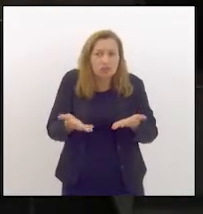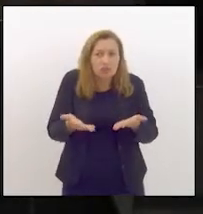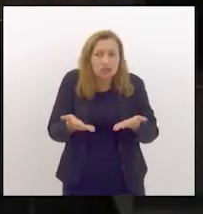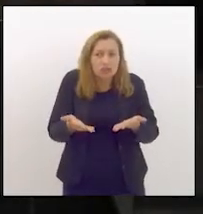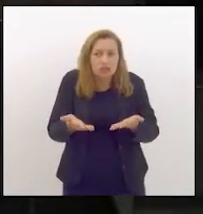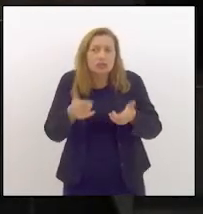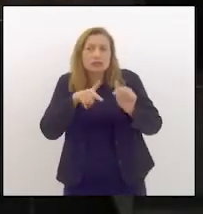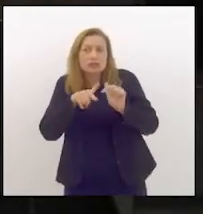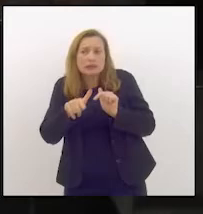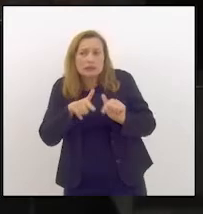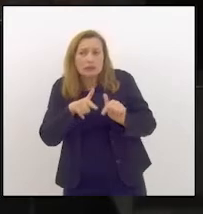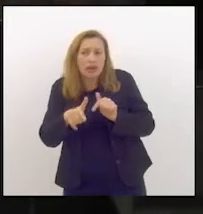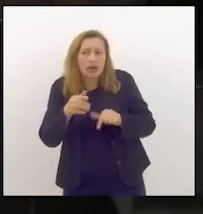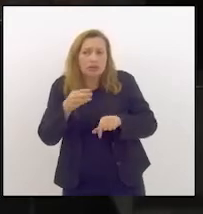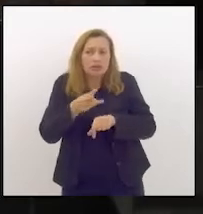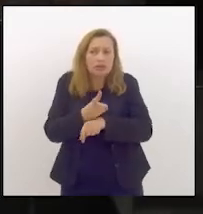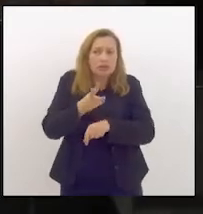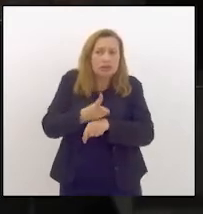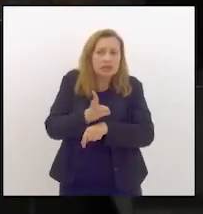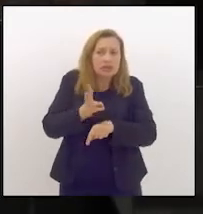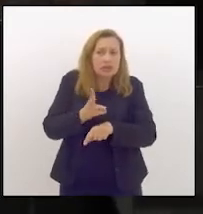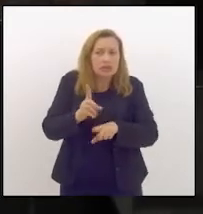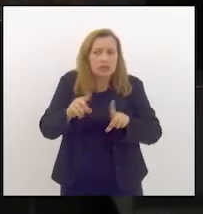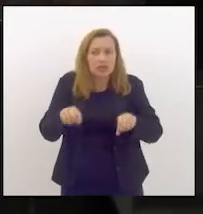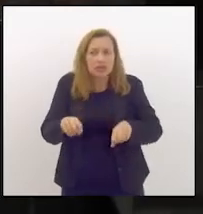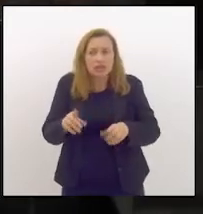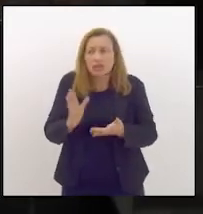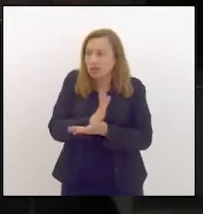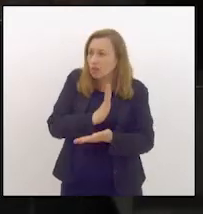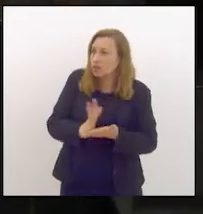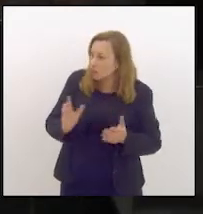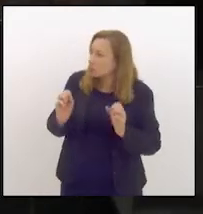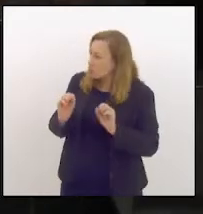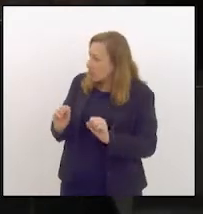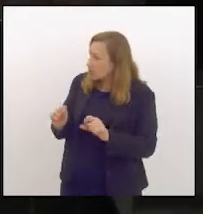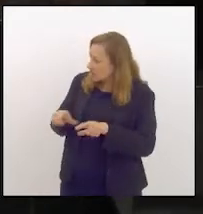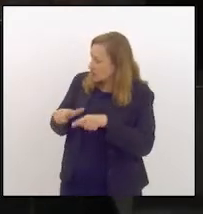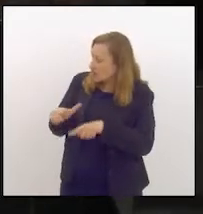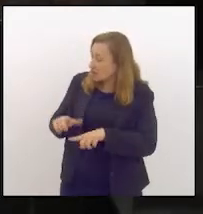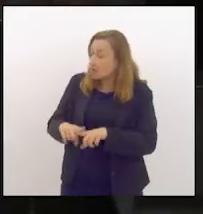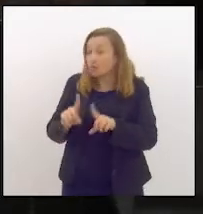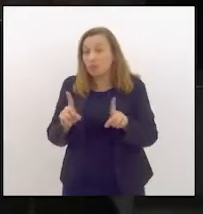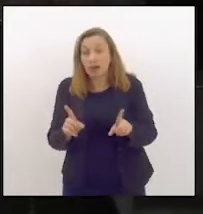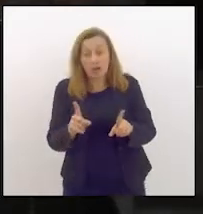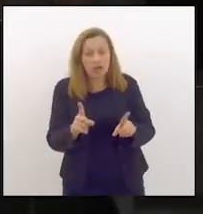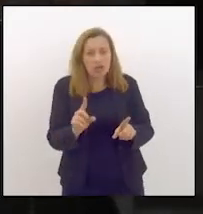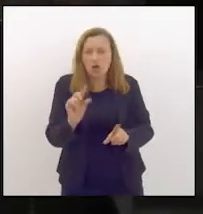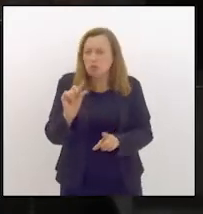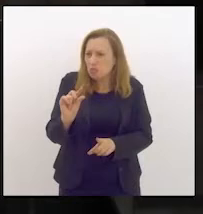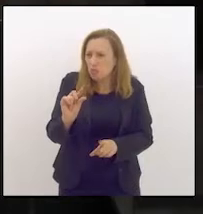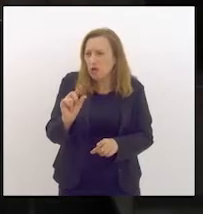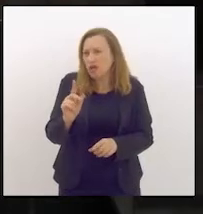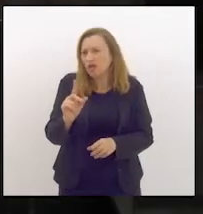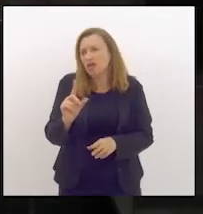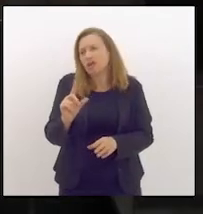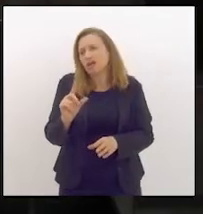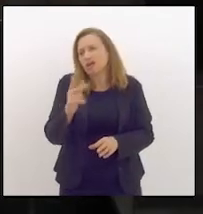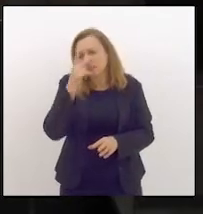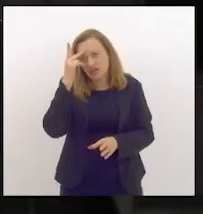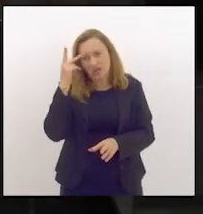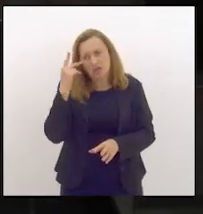de prestar serviços e alguns devem estar prestando mais umas parcela significativa não